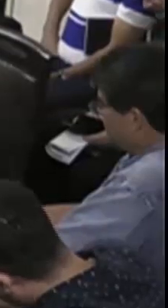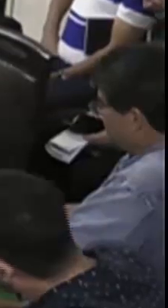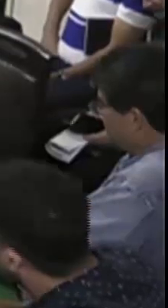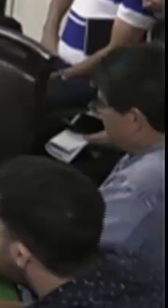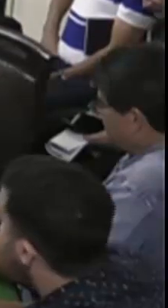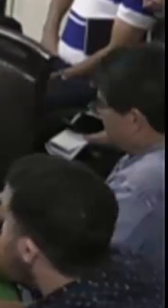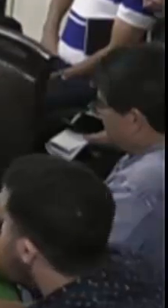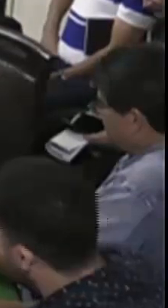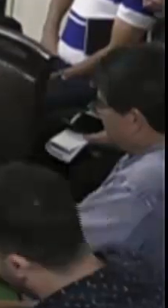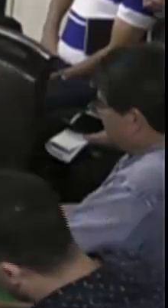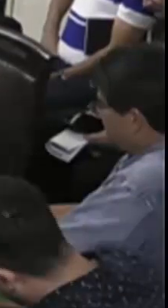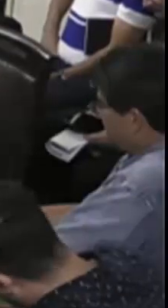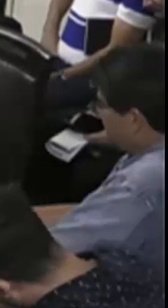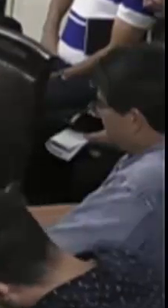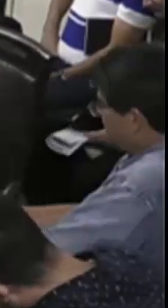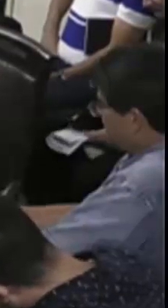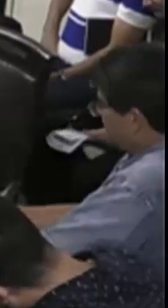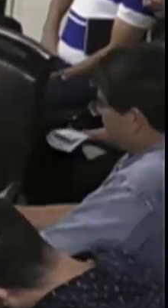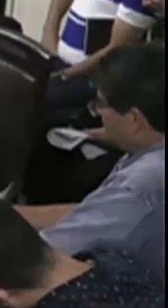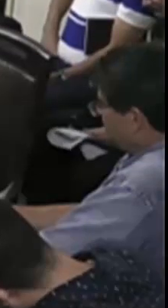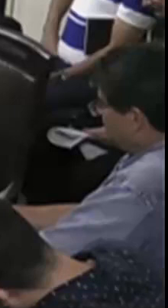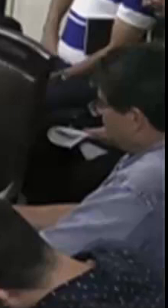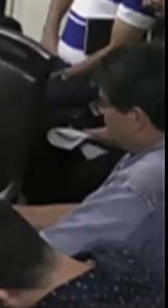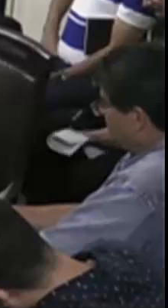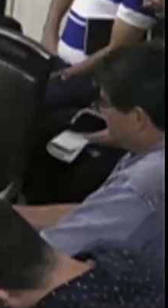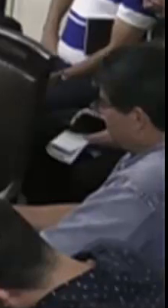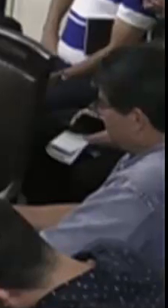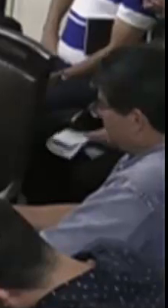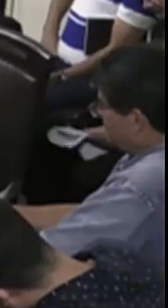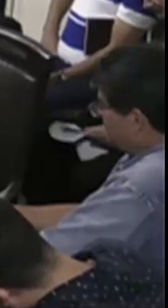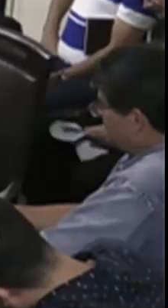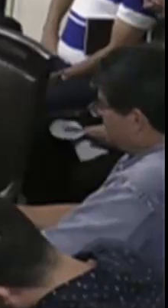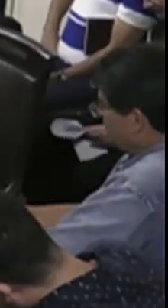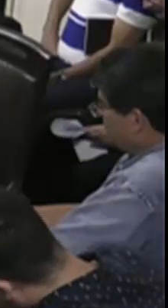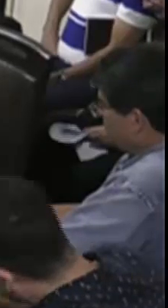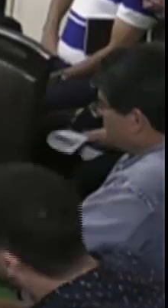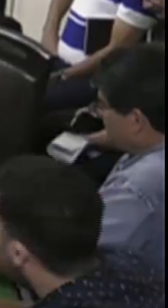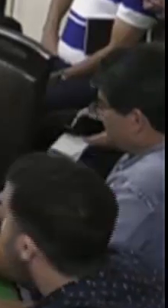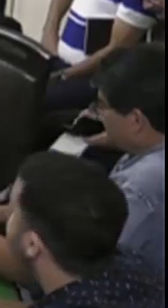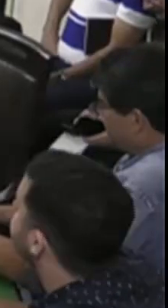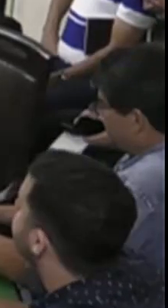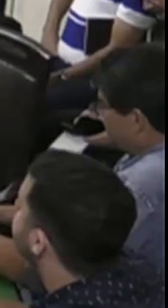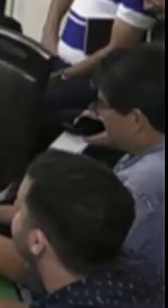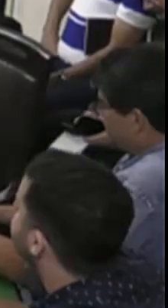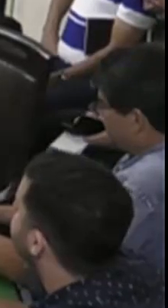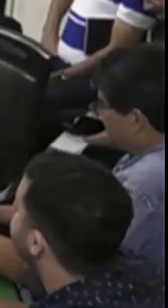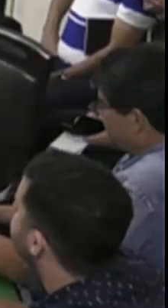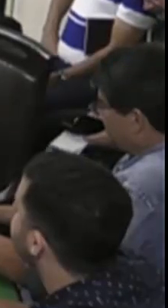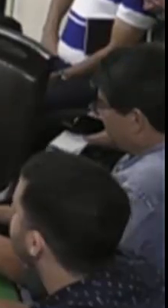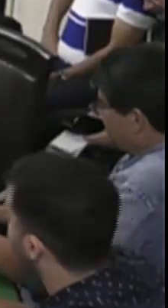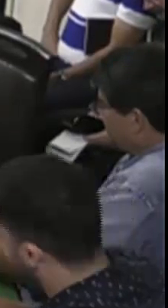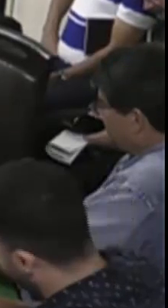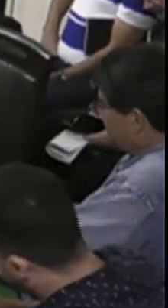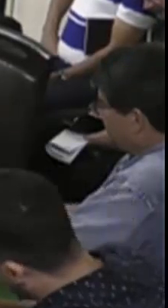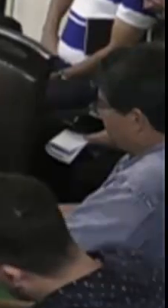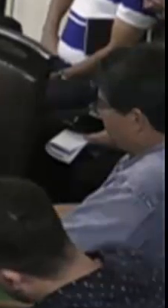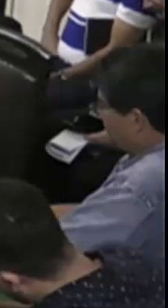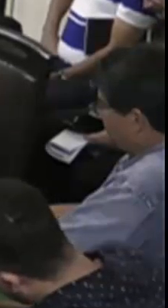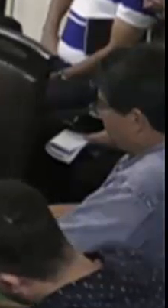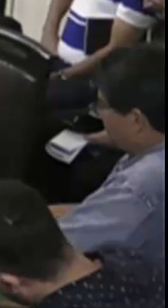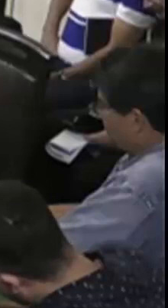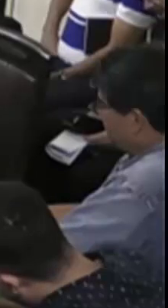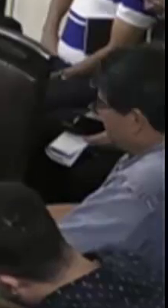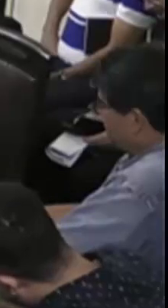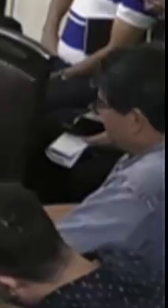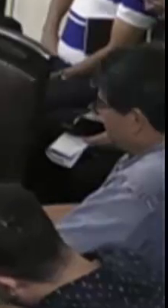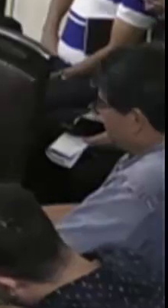assinalo que voto favoravelmente, tendo aqui aquelas discordâncias de praxe. Que deputado Eliomar